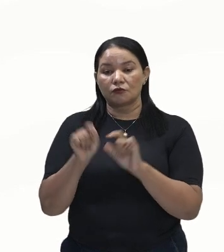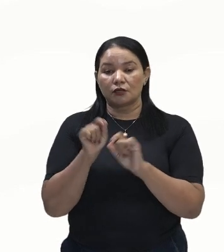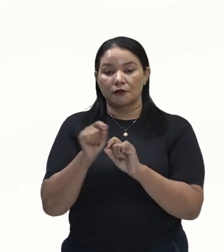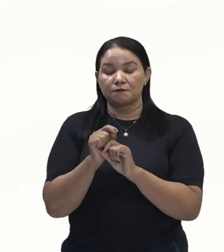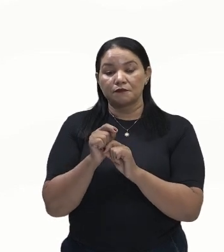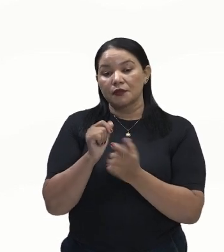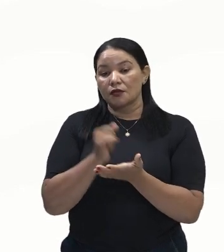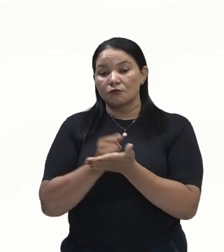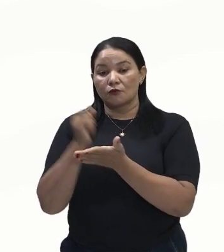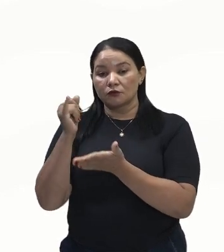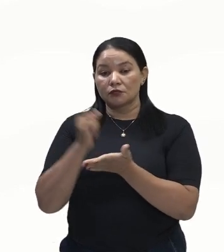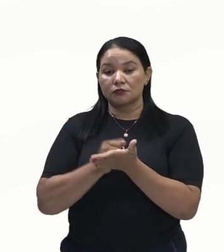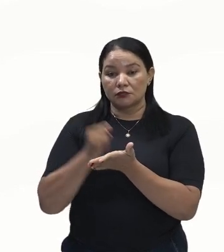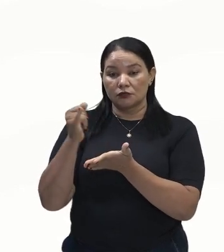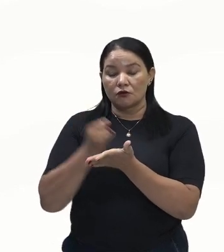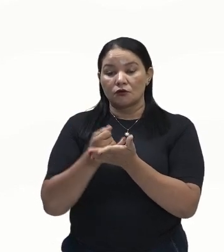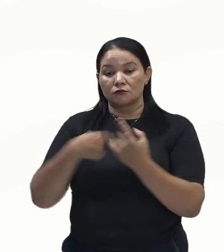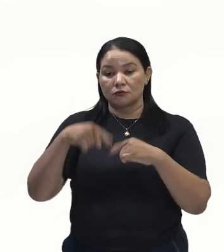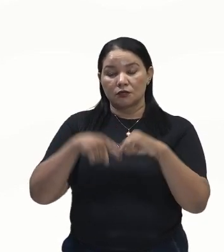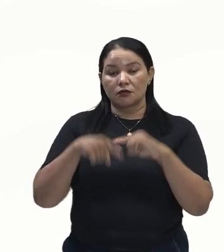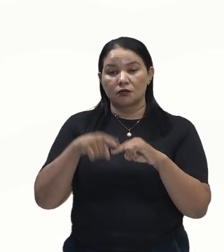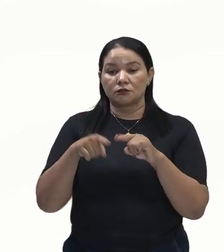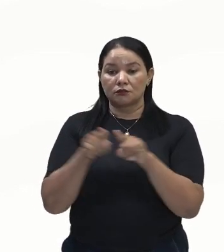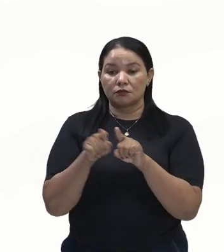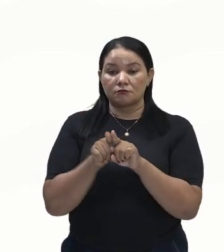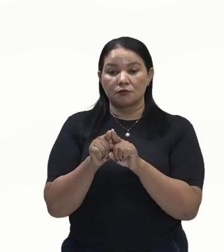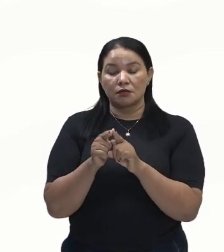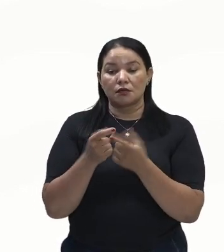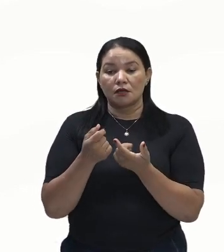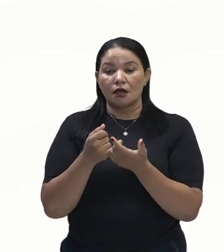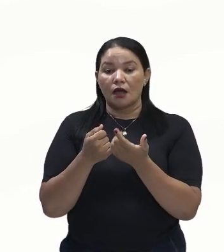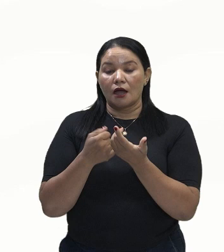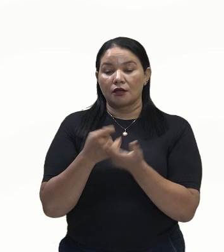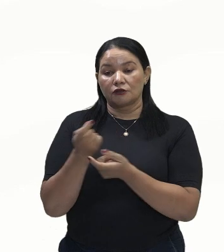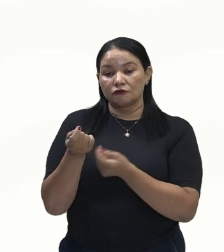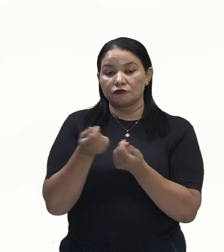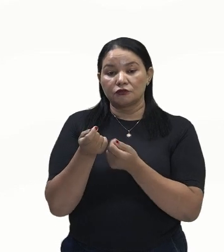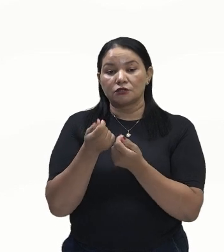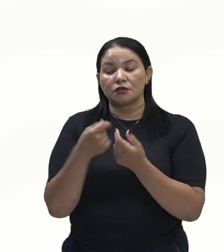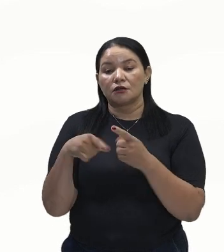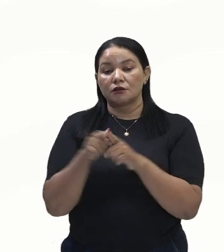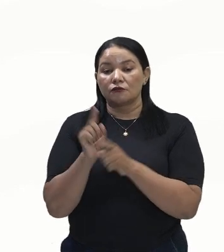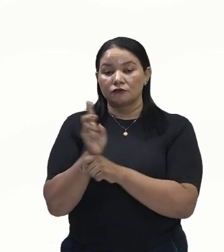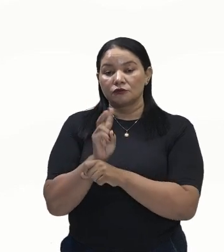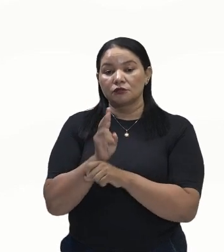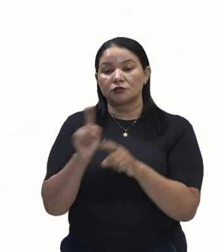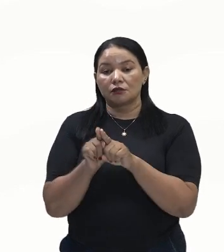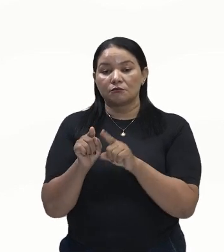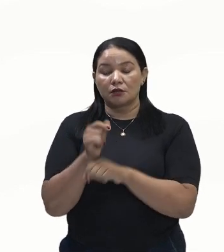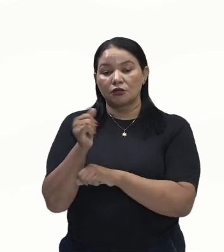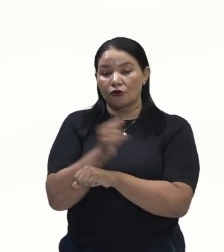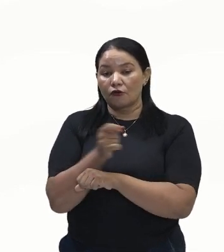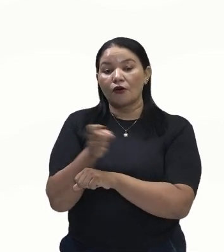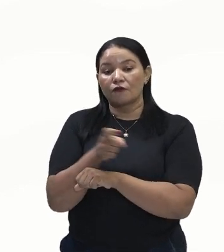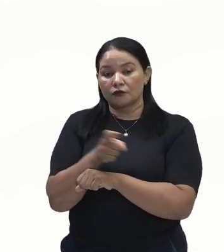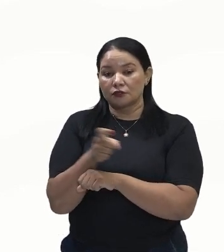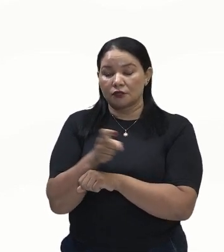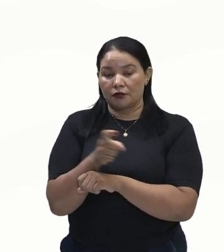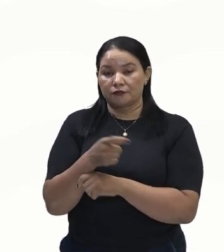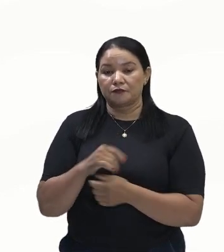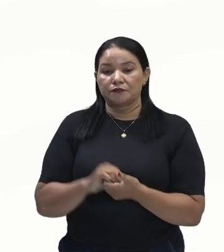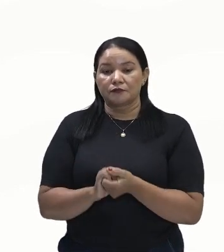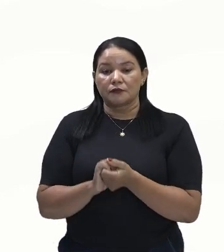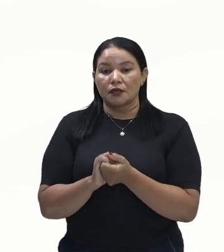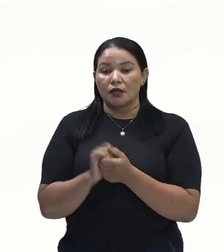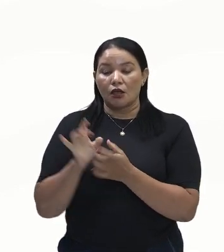de insumos com benefícios fiscais e alfandegários. Então, observem que todo esse